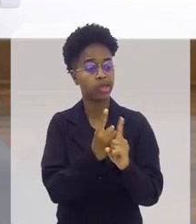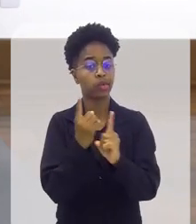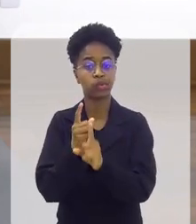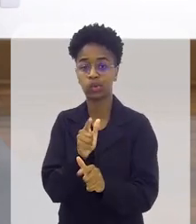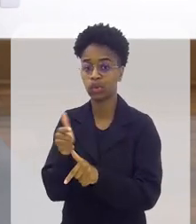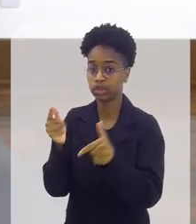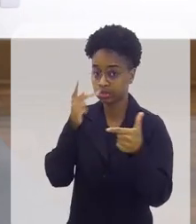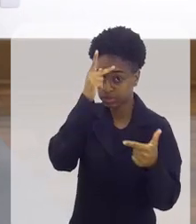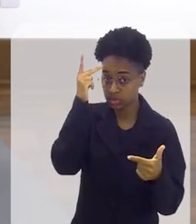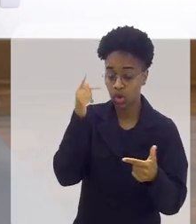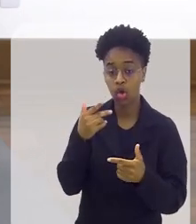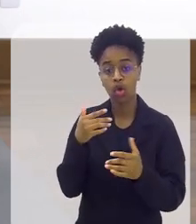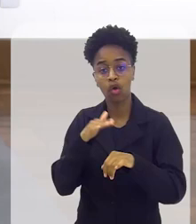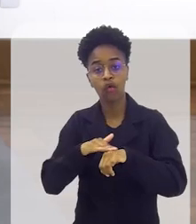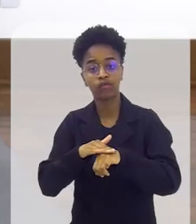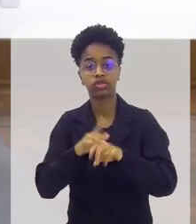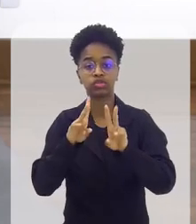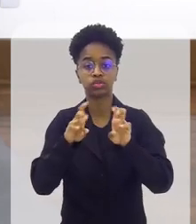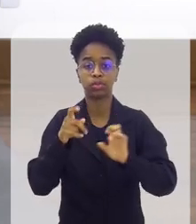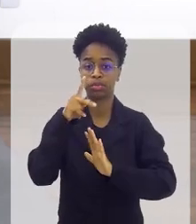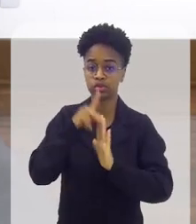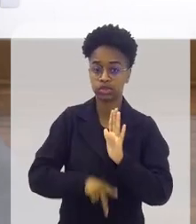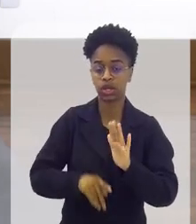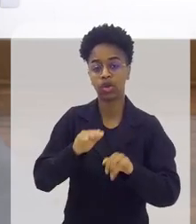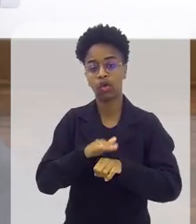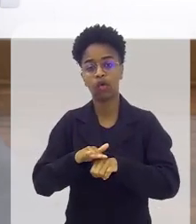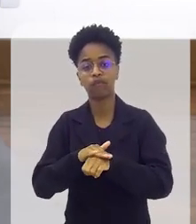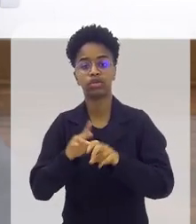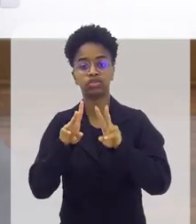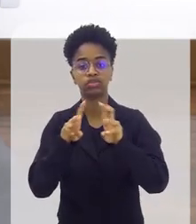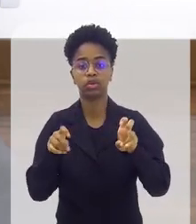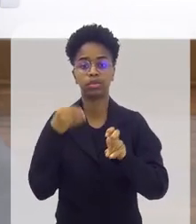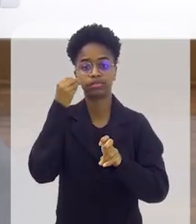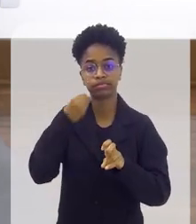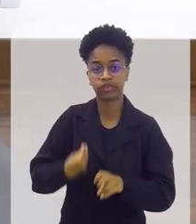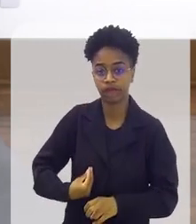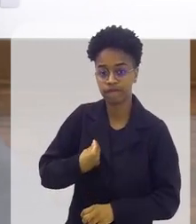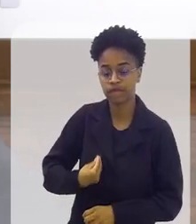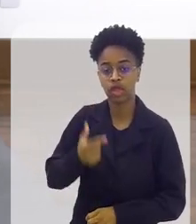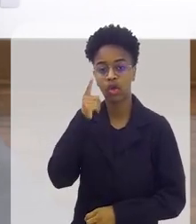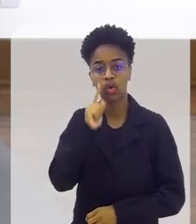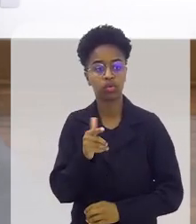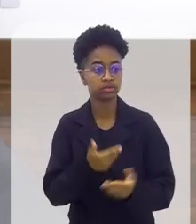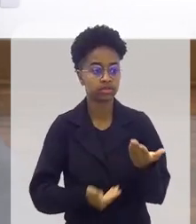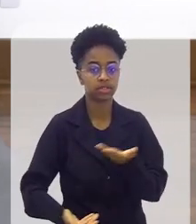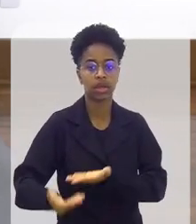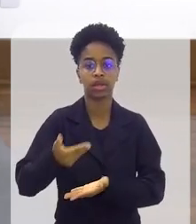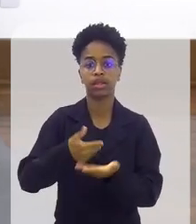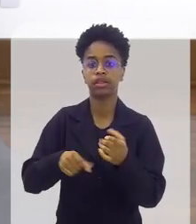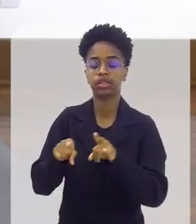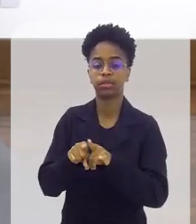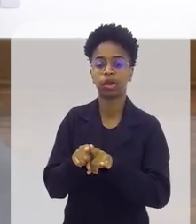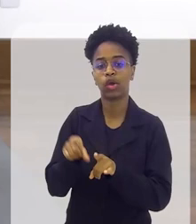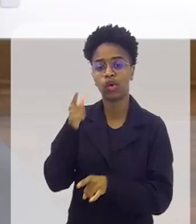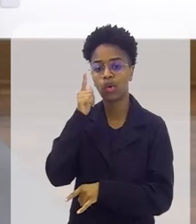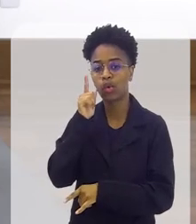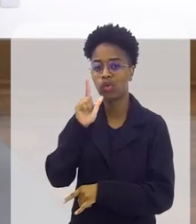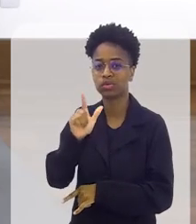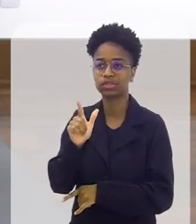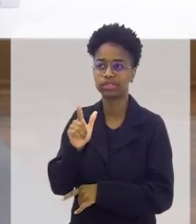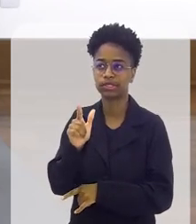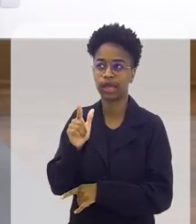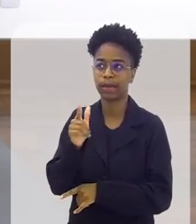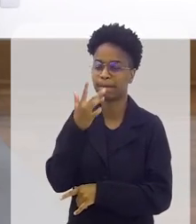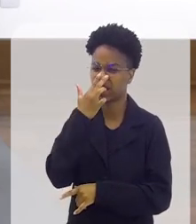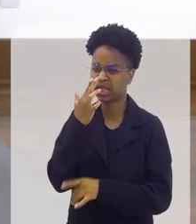outros desenvolvedores, eles conversam sobre projetos, eles conversam sobre a experiência de vida deles, eles conseguem trocar, se torna aí sim